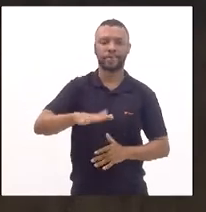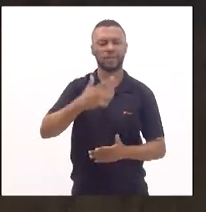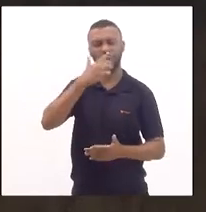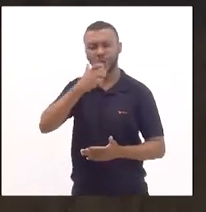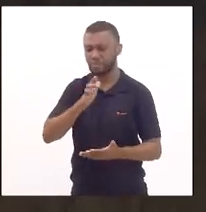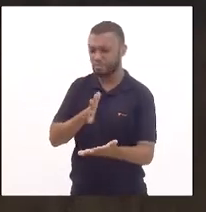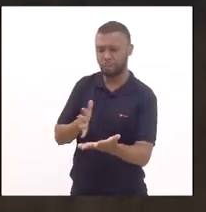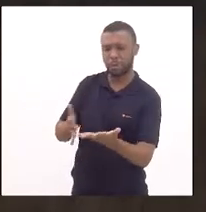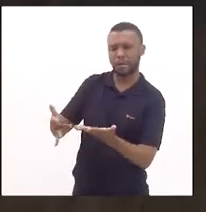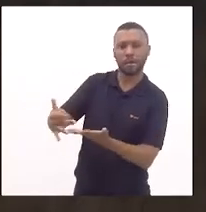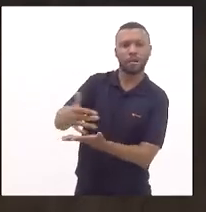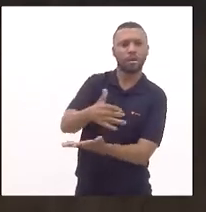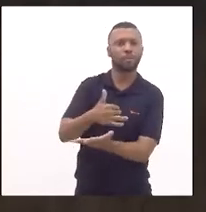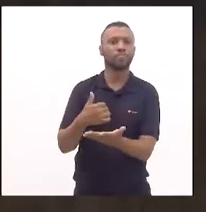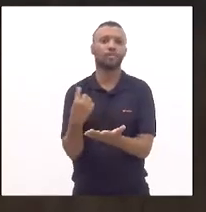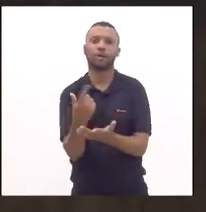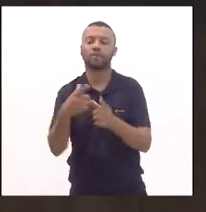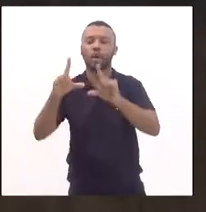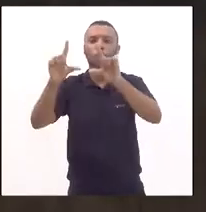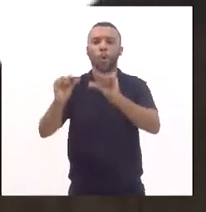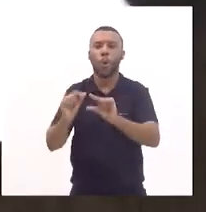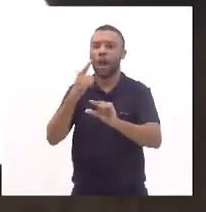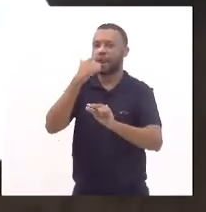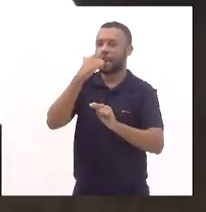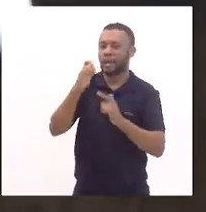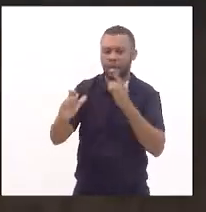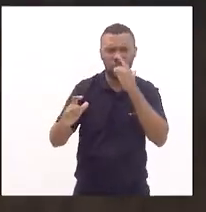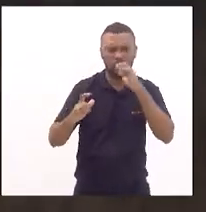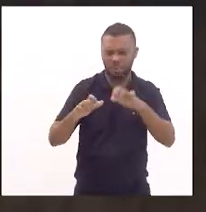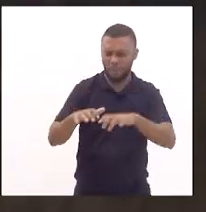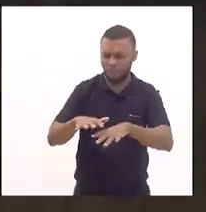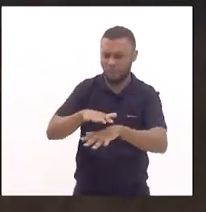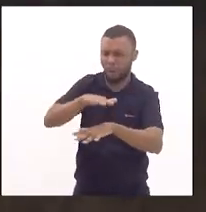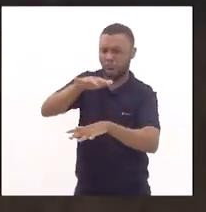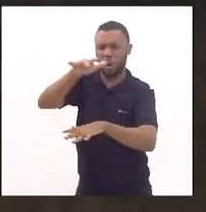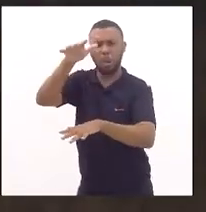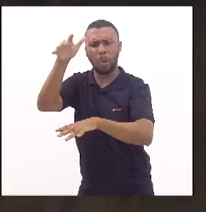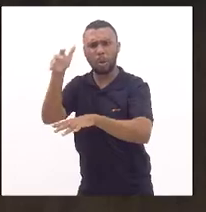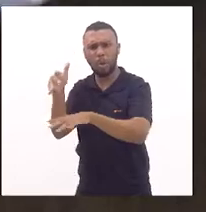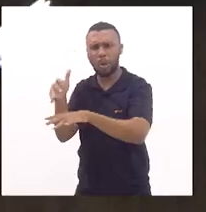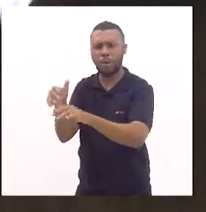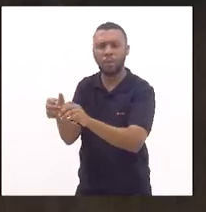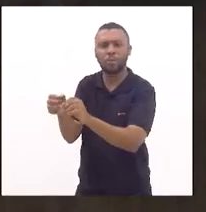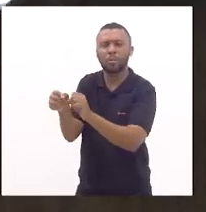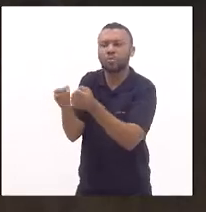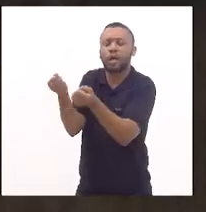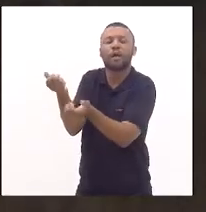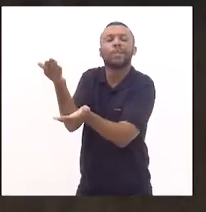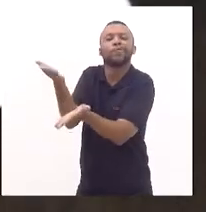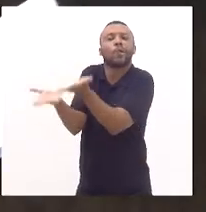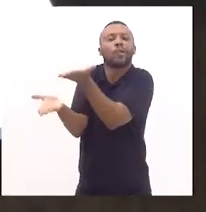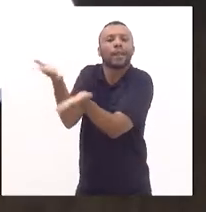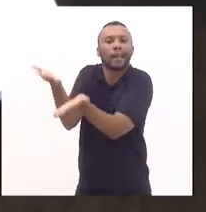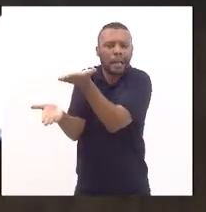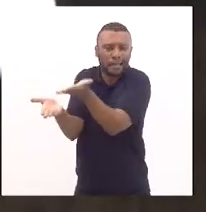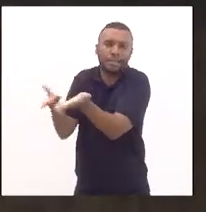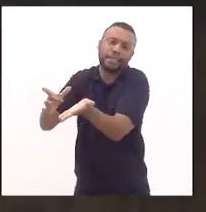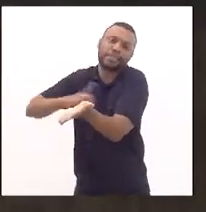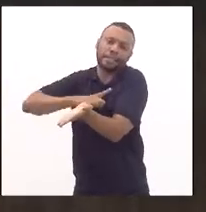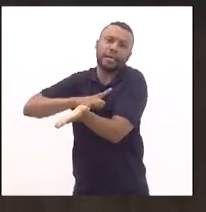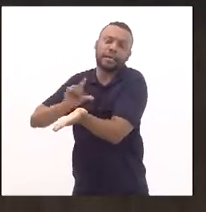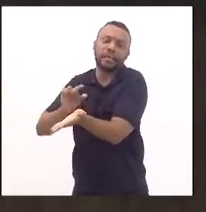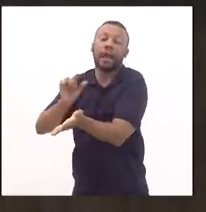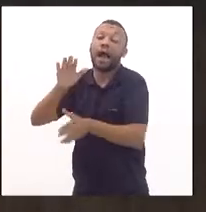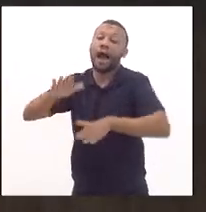mesmo nós temos que diminuir a quantidade de lixo que chega nos aterros sanitários. Porque cada tonelada de lixo que é colocado no aterro sanitário, às